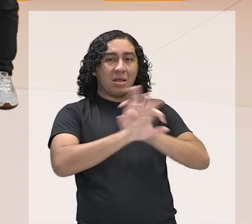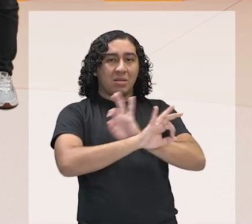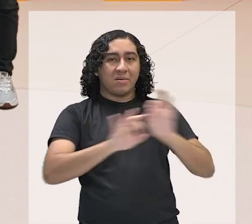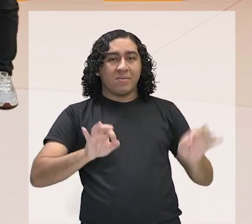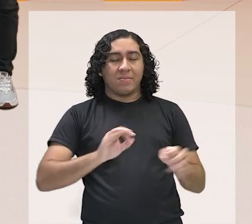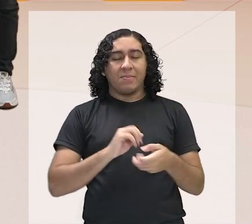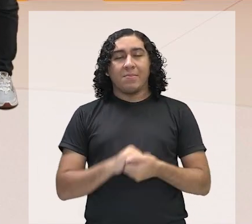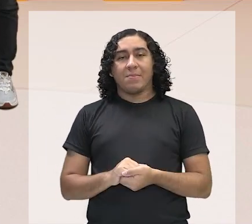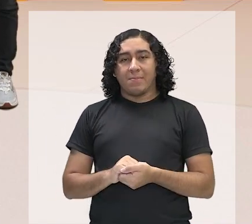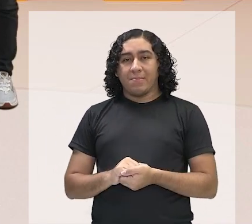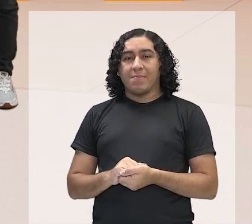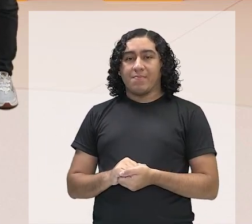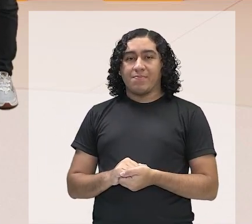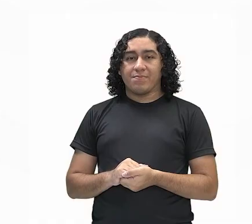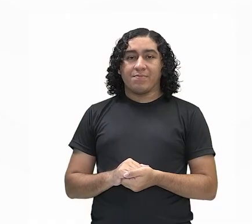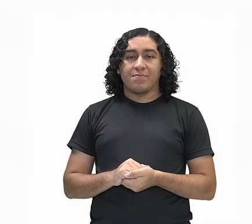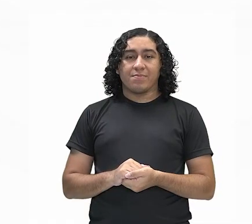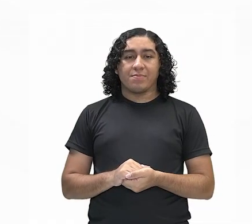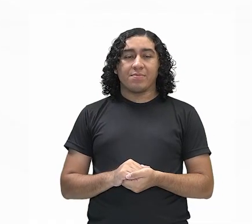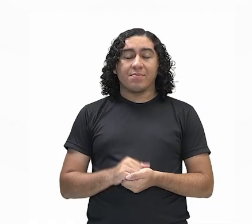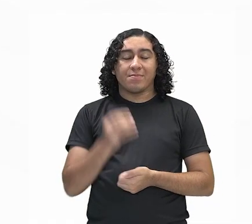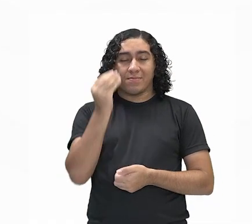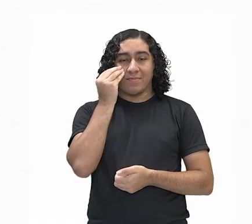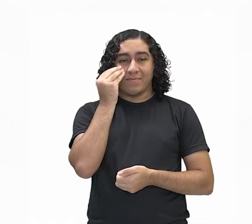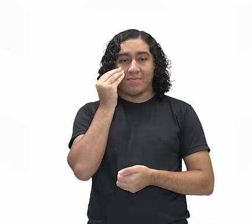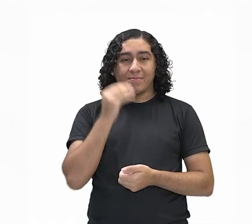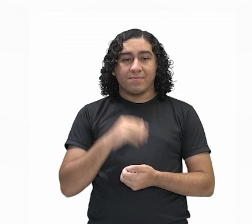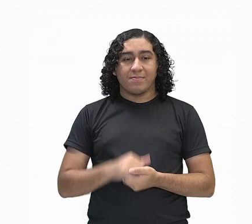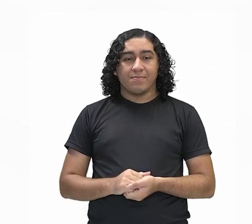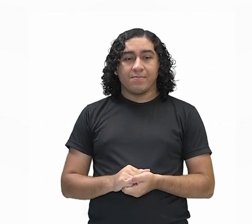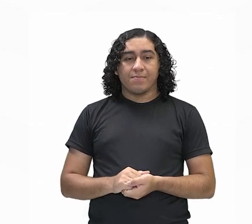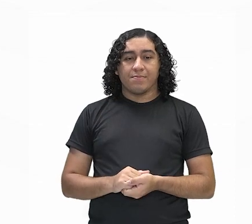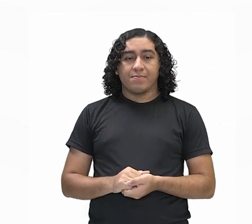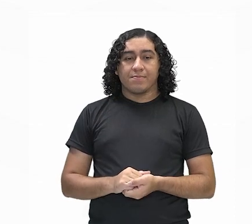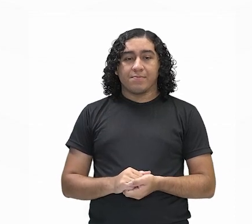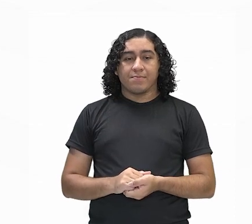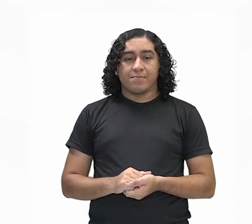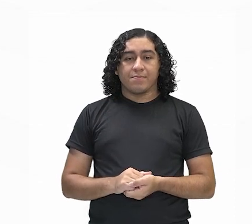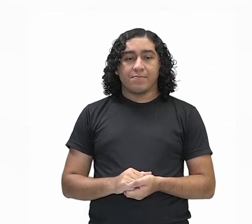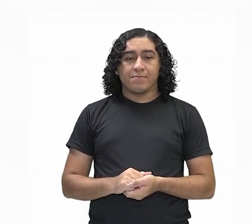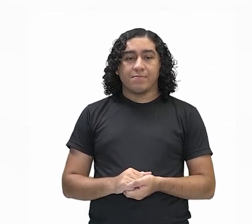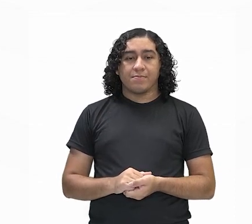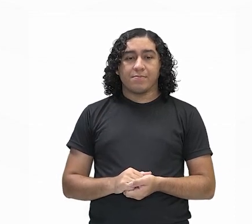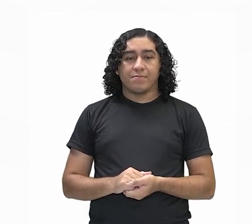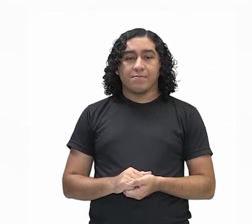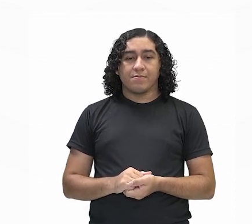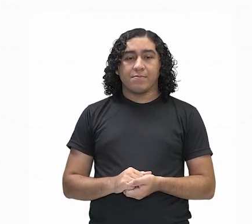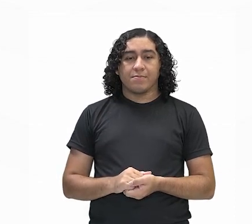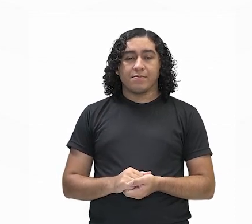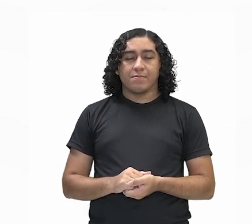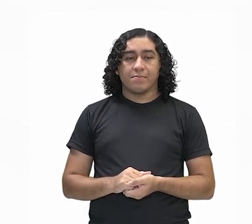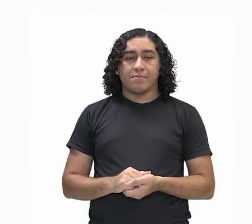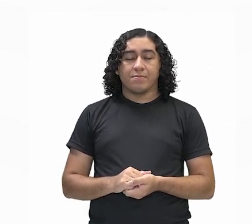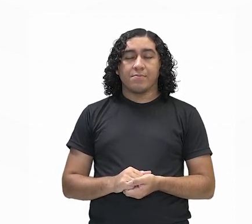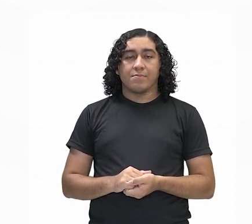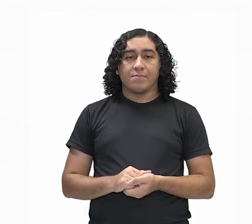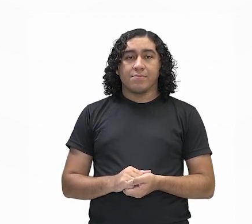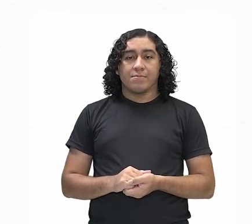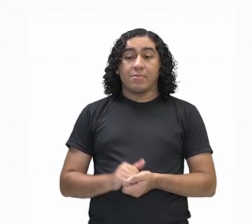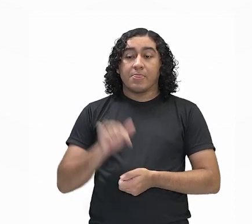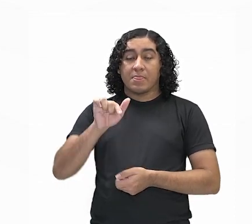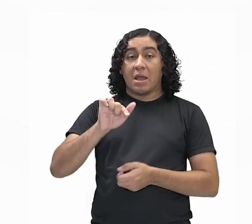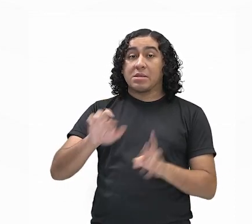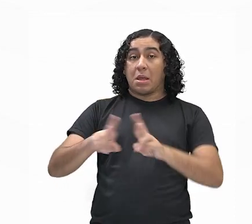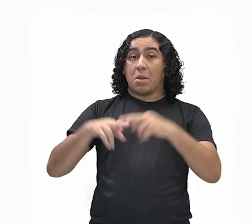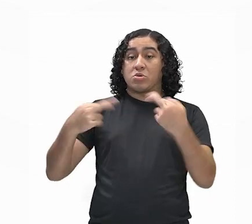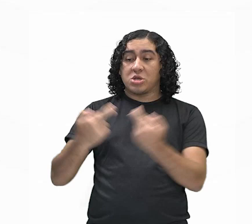à Conferência de Estocolmo. Acompanhe comigo. Olha só, na Conferência de Estocolmo, a gente teve ali